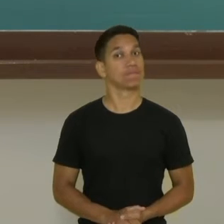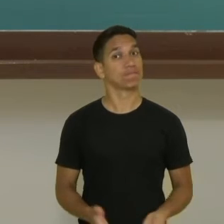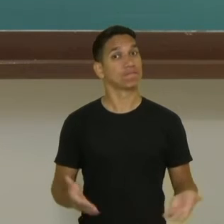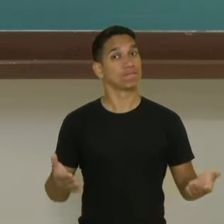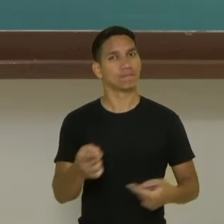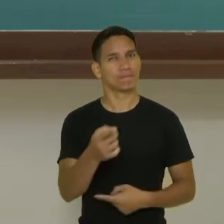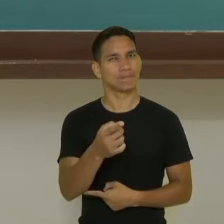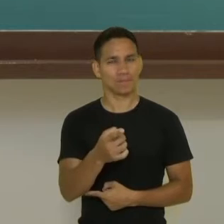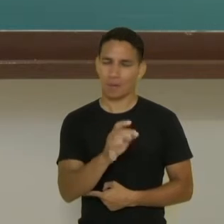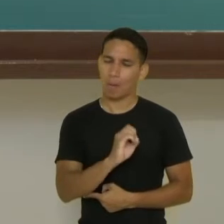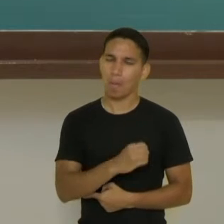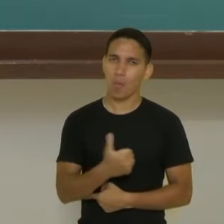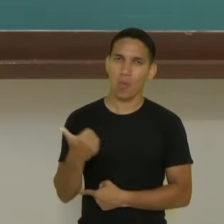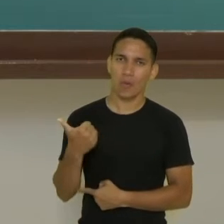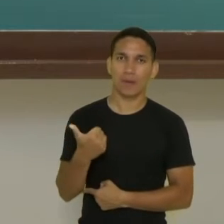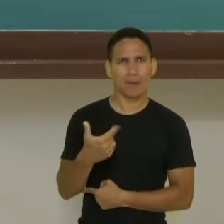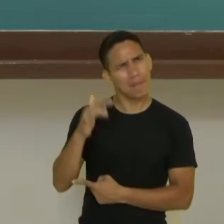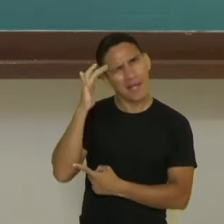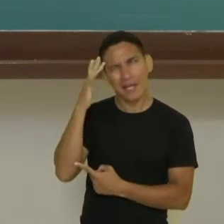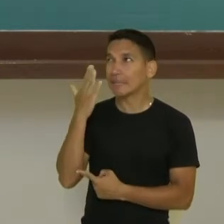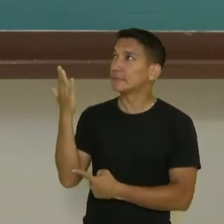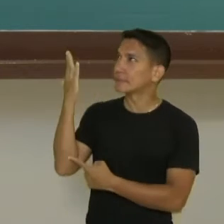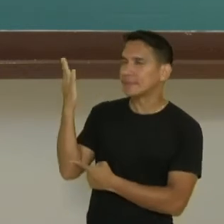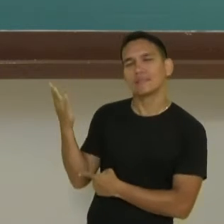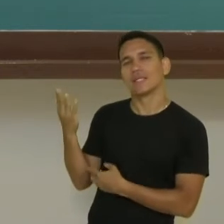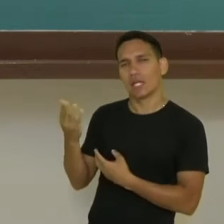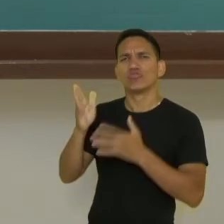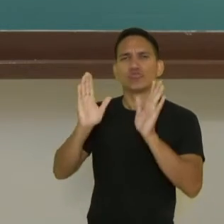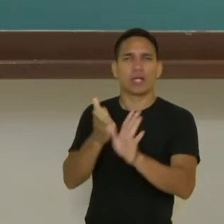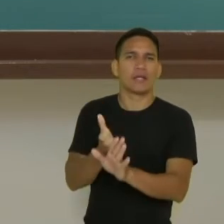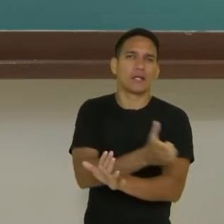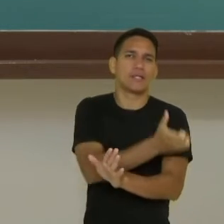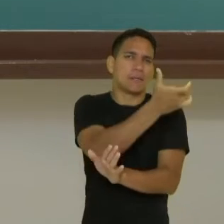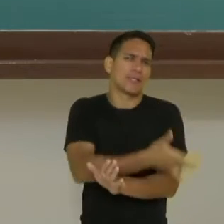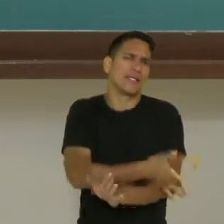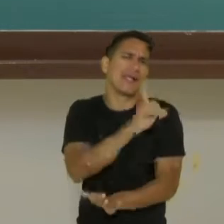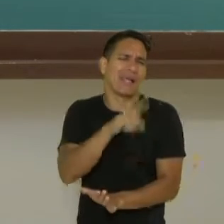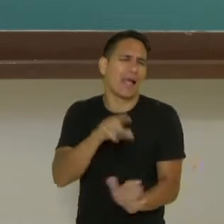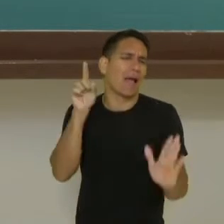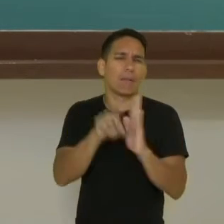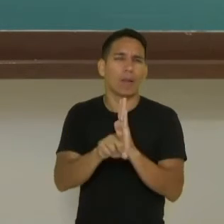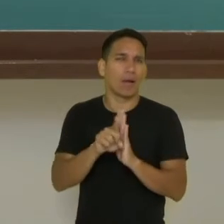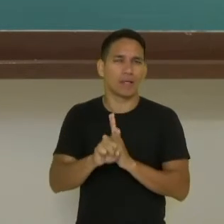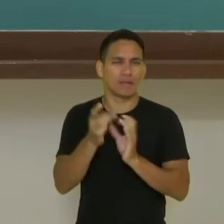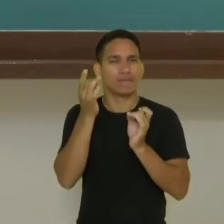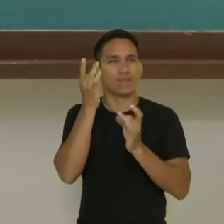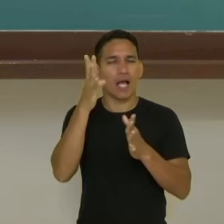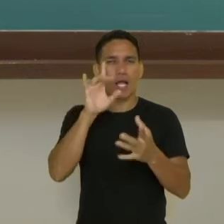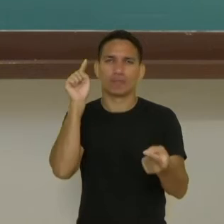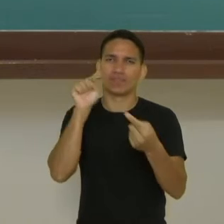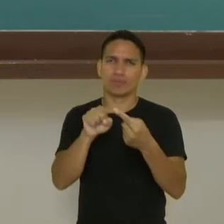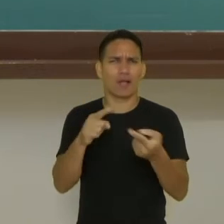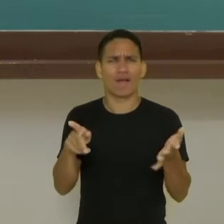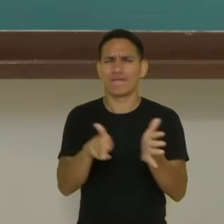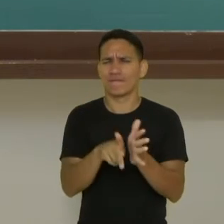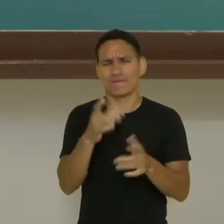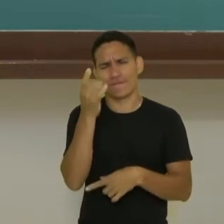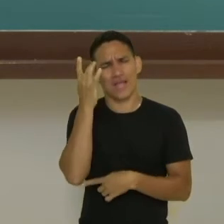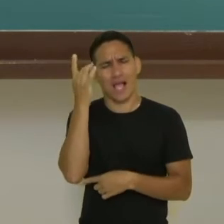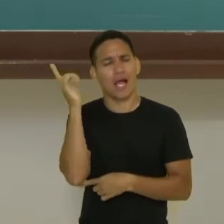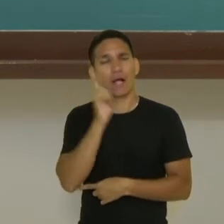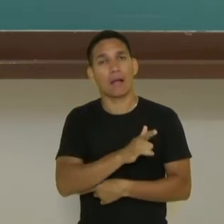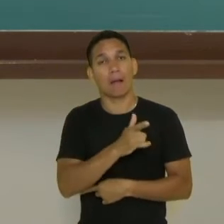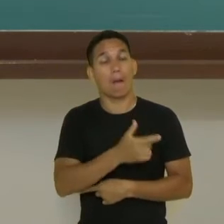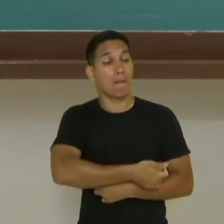E aí, alunos, beleza? Pensaram nessa? Como eu falei, questão objetiva, né? Tá ali cara crachá, né? Pega ali a